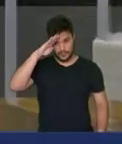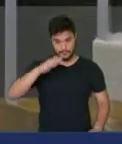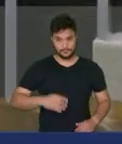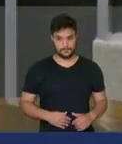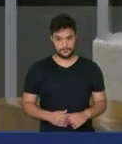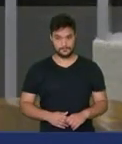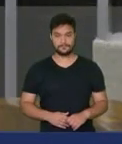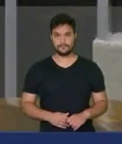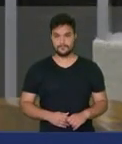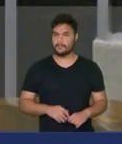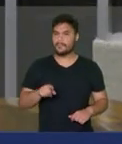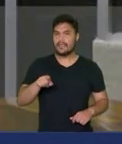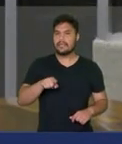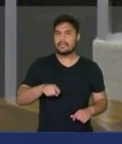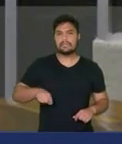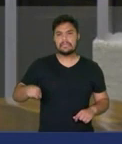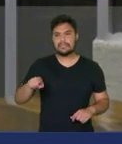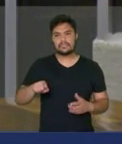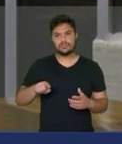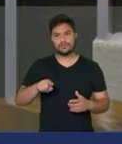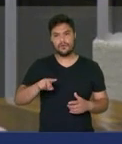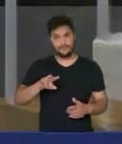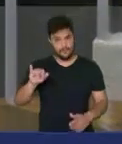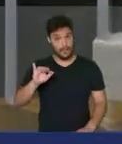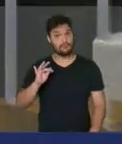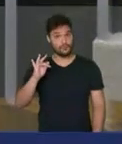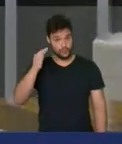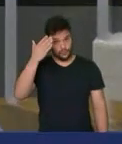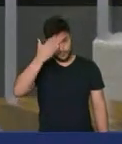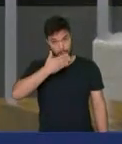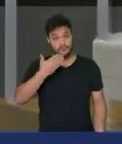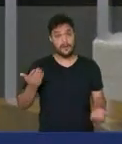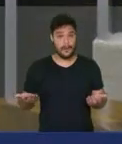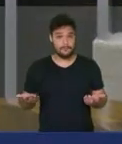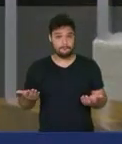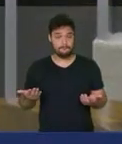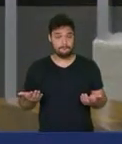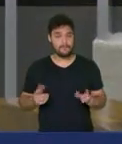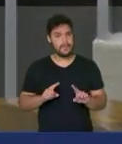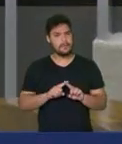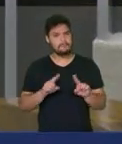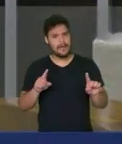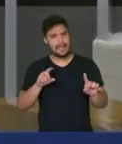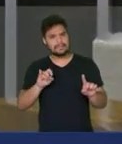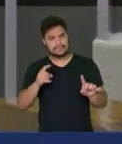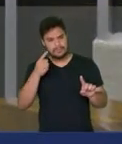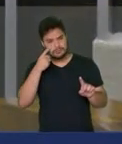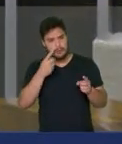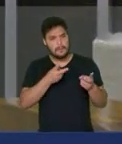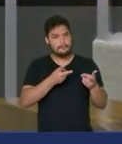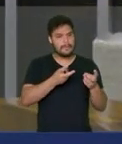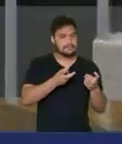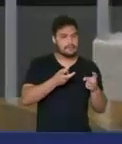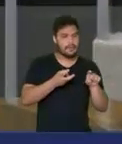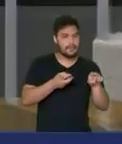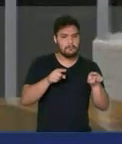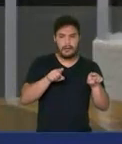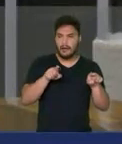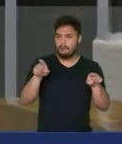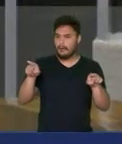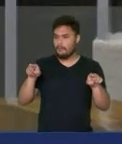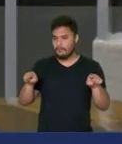Isto, evidentemente, será provado. Mas se nós ligarmos os fatos, nós vamos